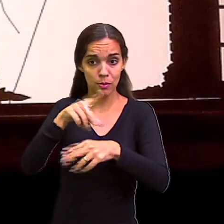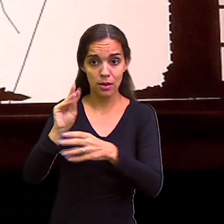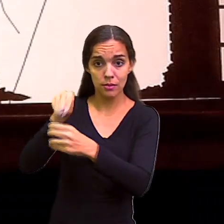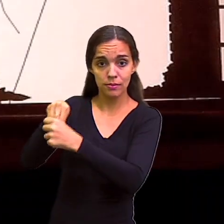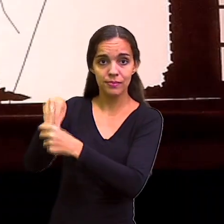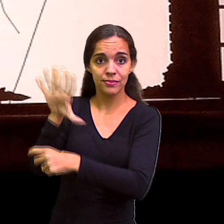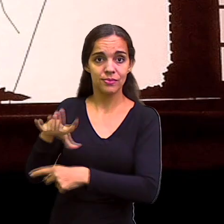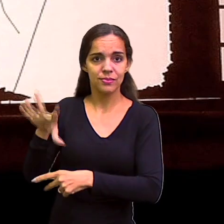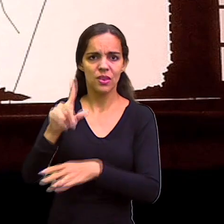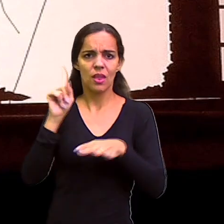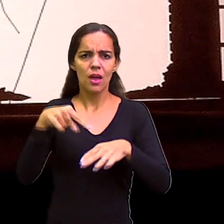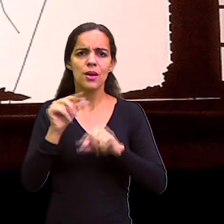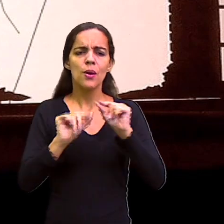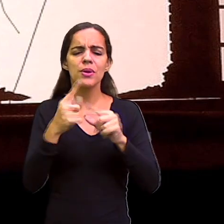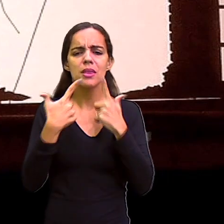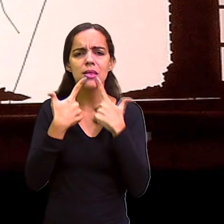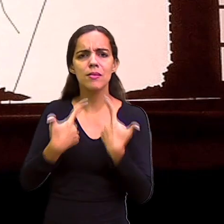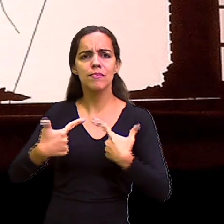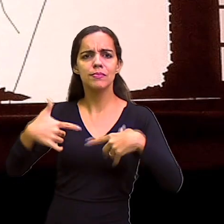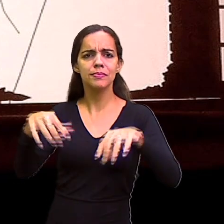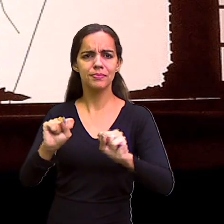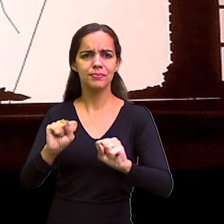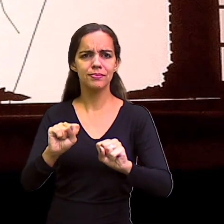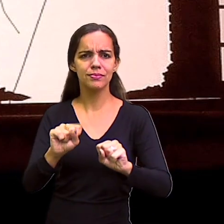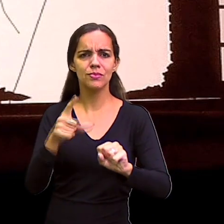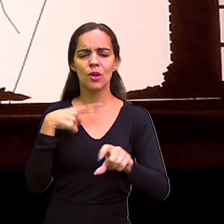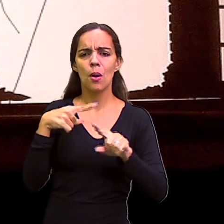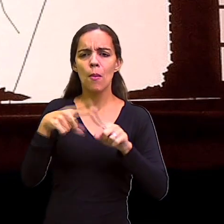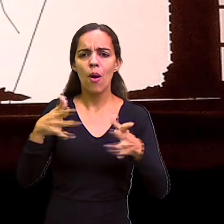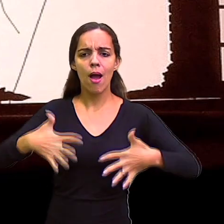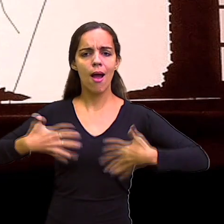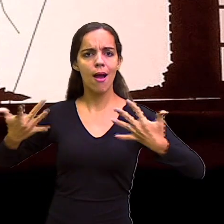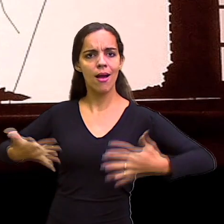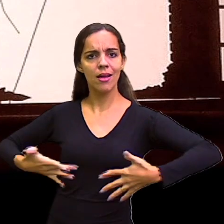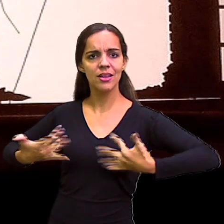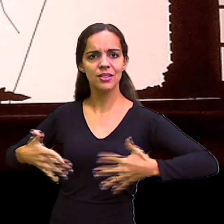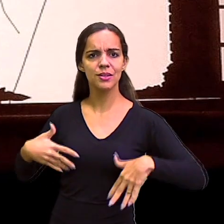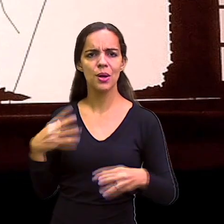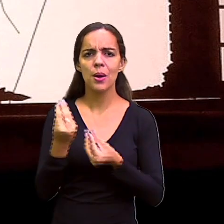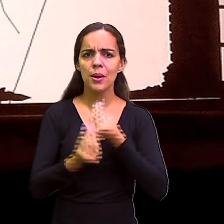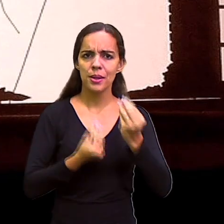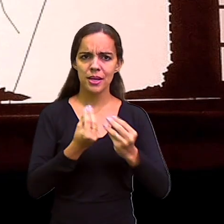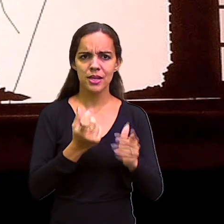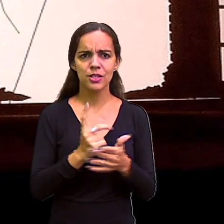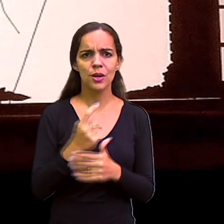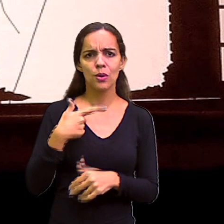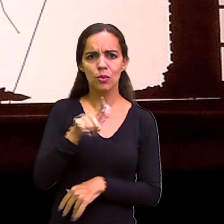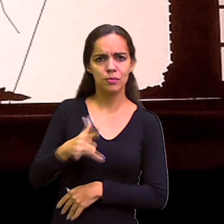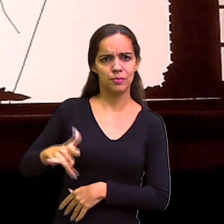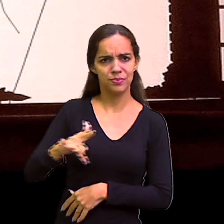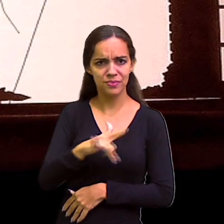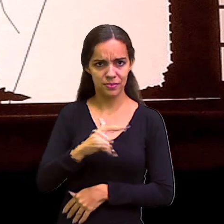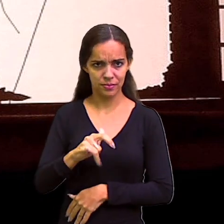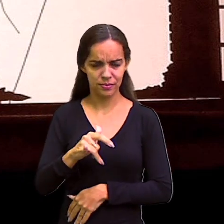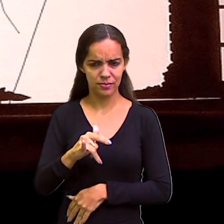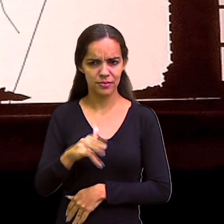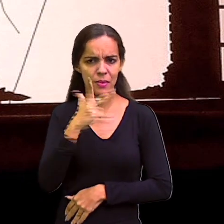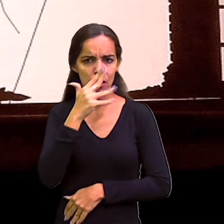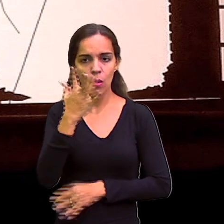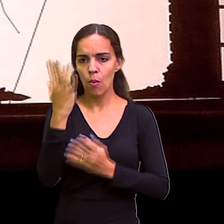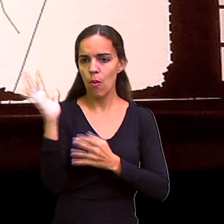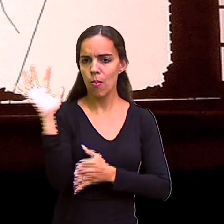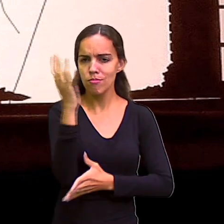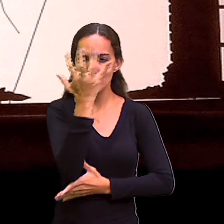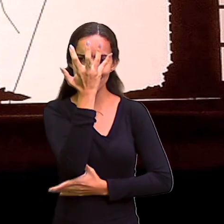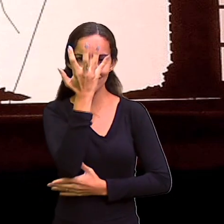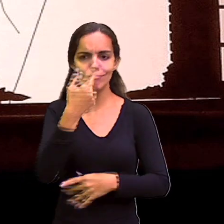sombra constitui uma linguagem do teatro de animação. Como o teatro de marionetes de bonecos de máscaras,